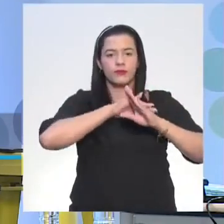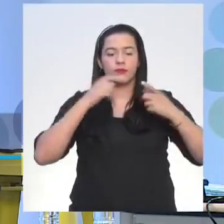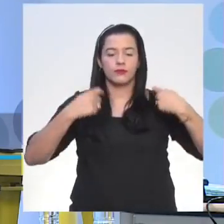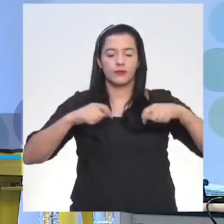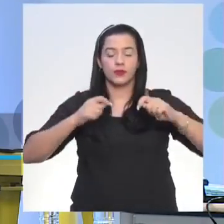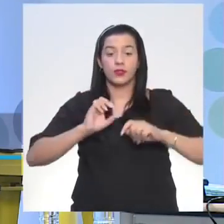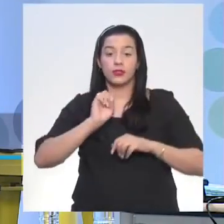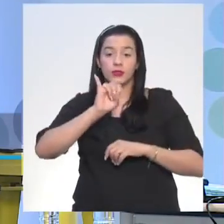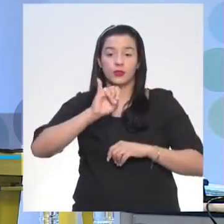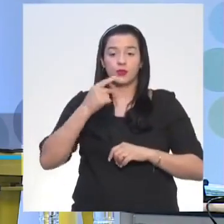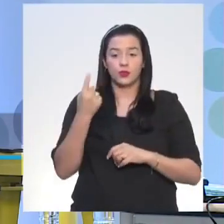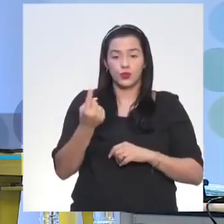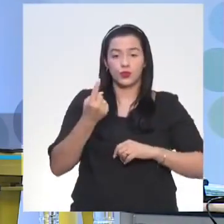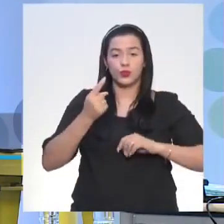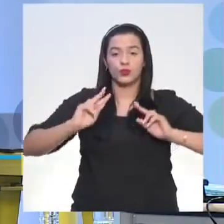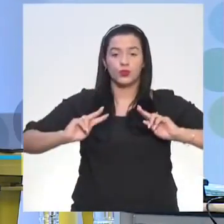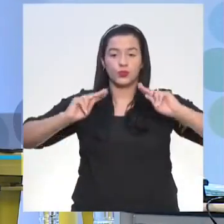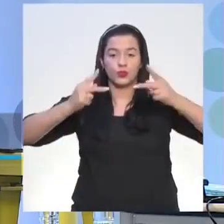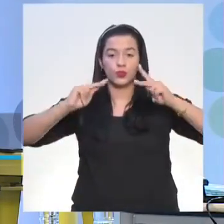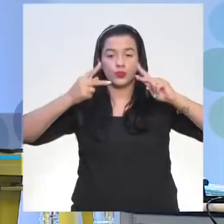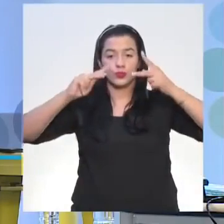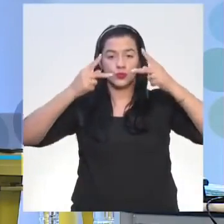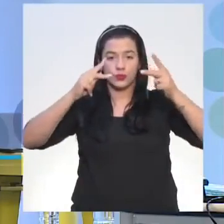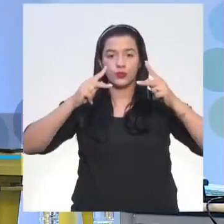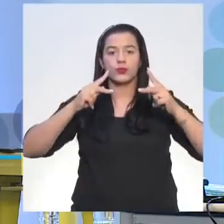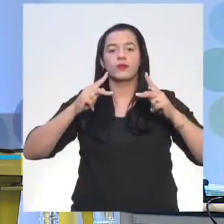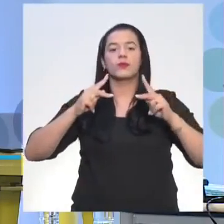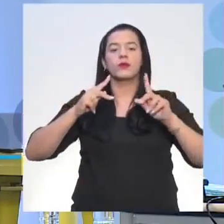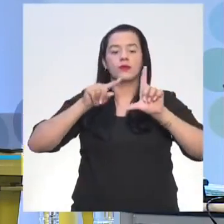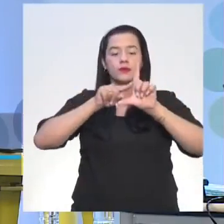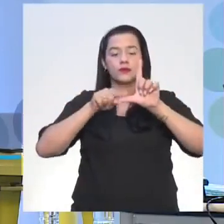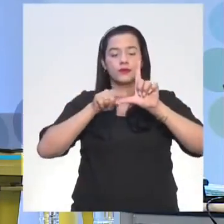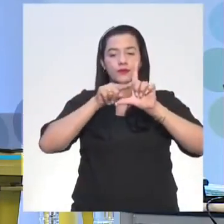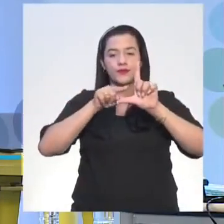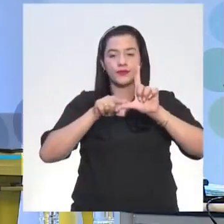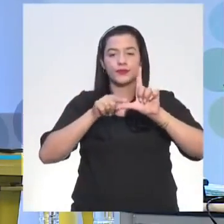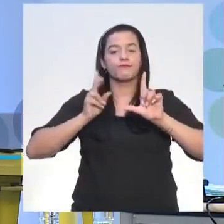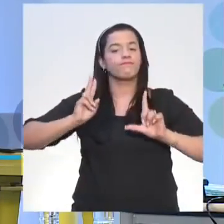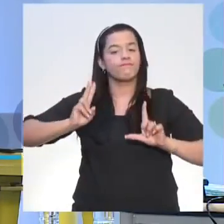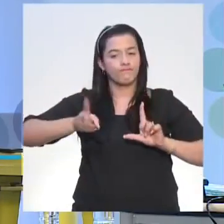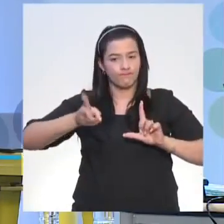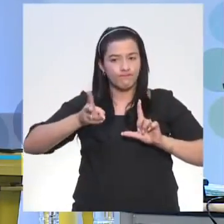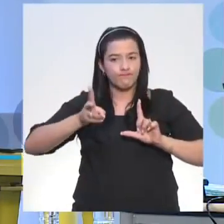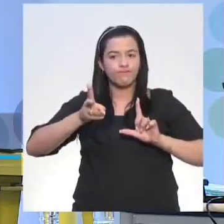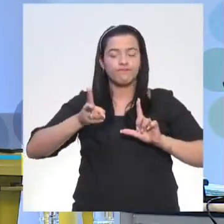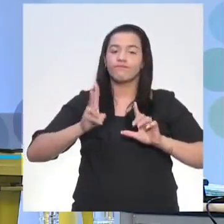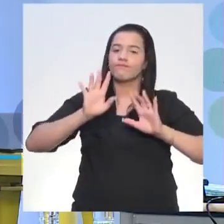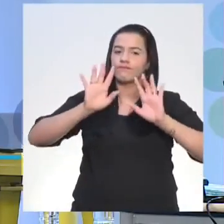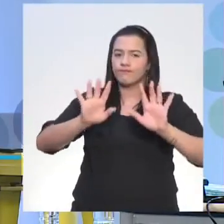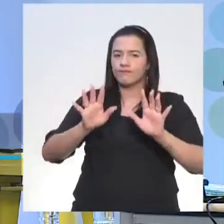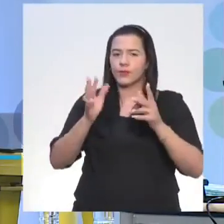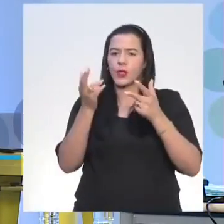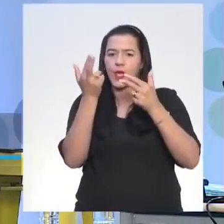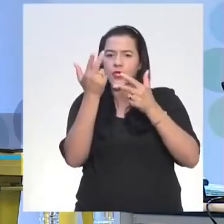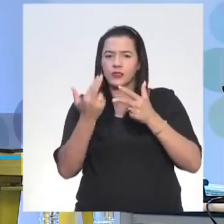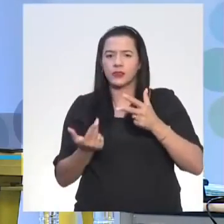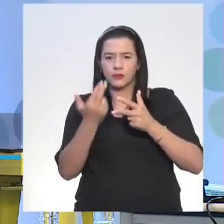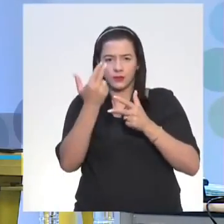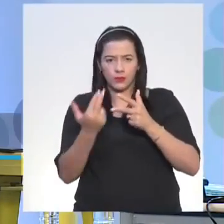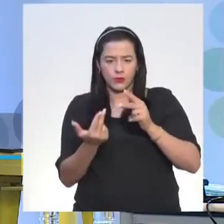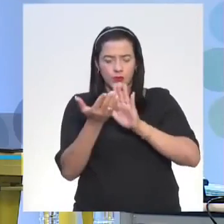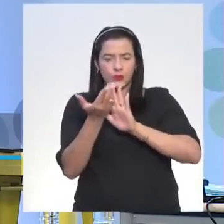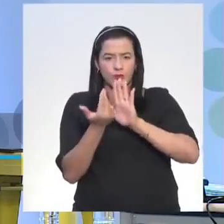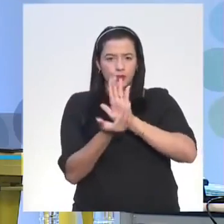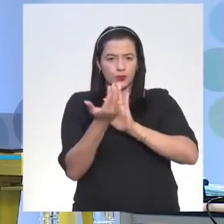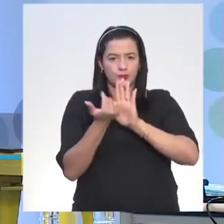dobrar também, mas os ângulos, eles permanecem, tá bom? Mas essa ideia de semelhança de figuras é muito intuitivo,